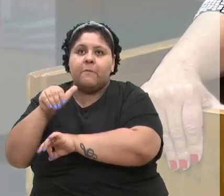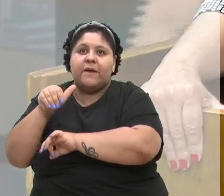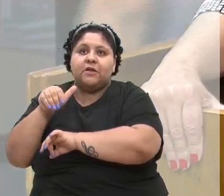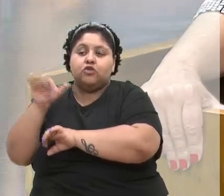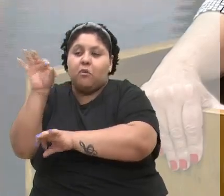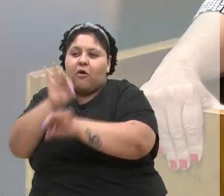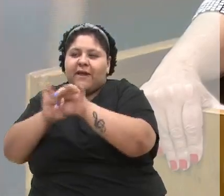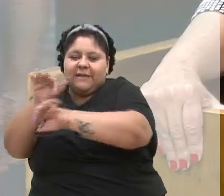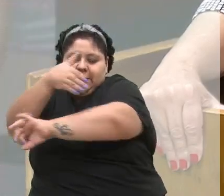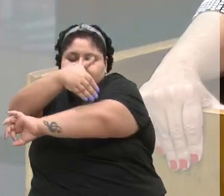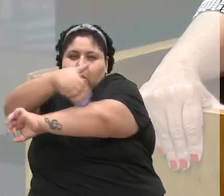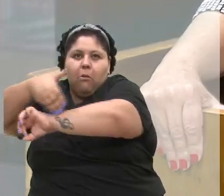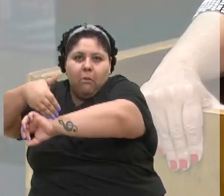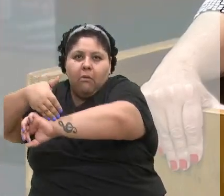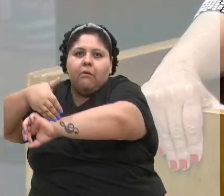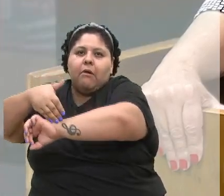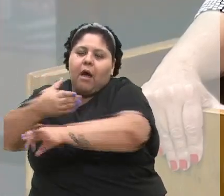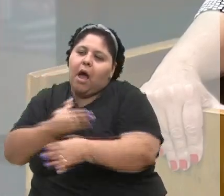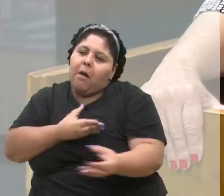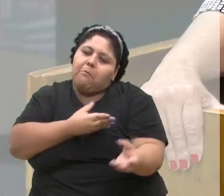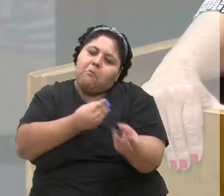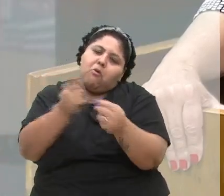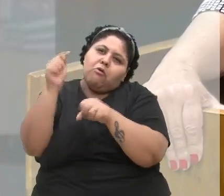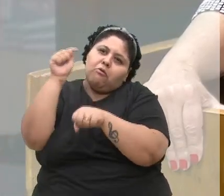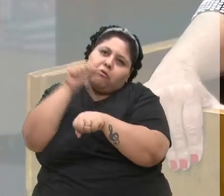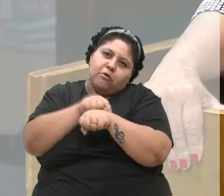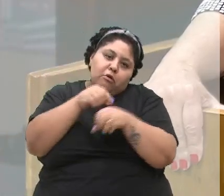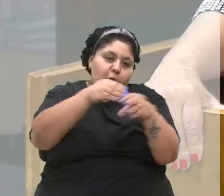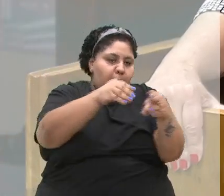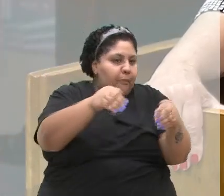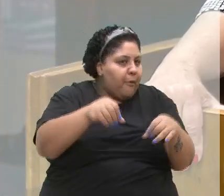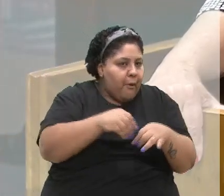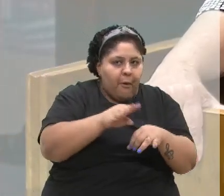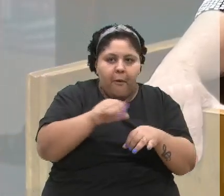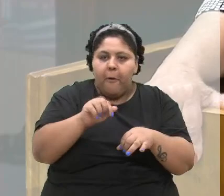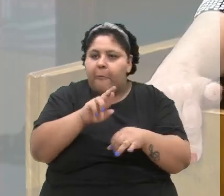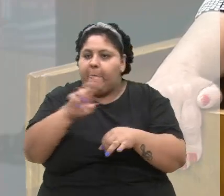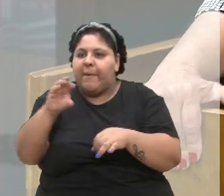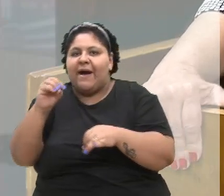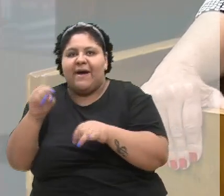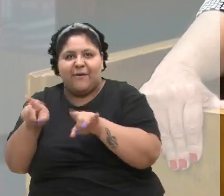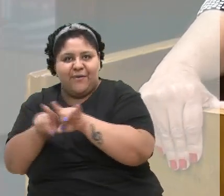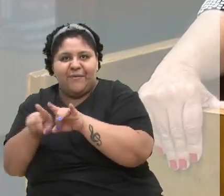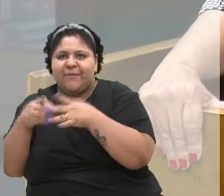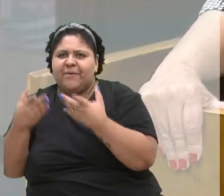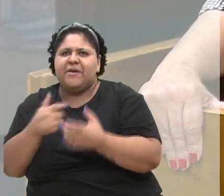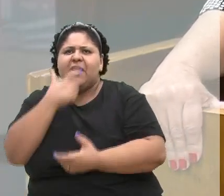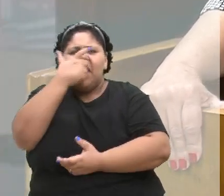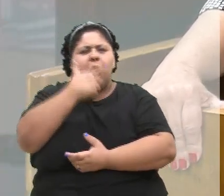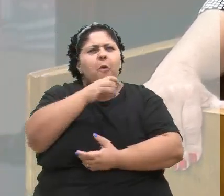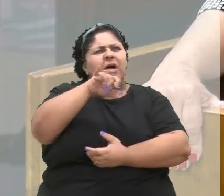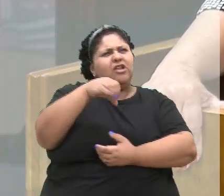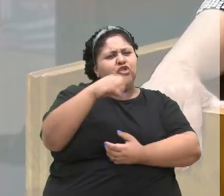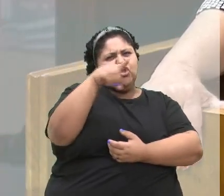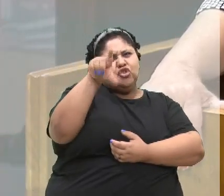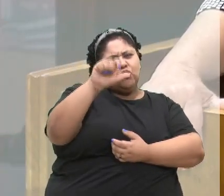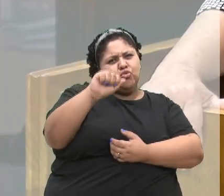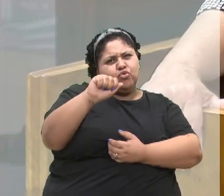pavimentação há tempos, né? Porque quando não é pó, é barro. Acho que o seu João, que esteve aqui outro